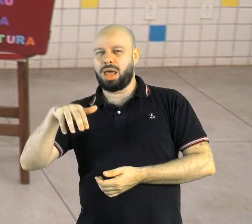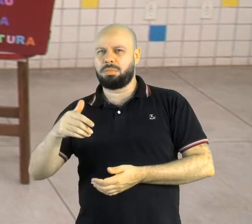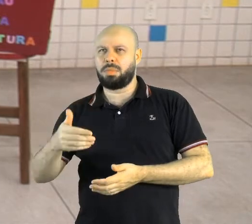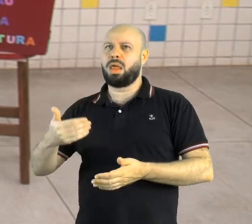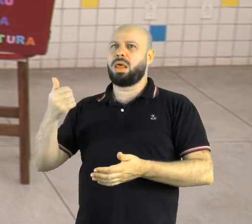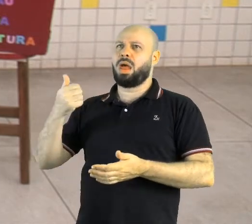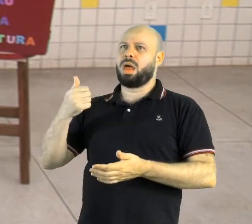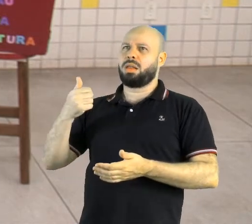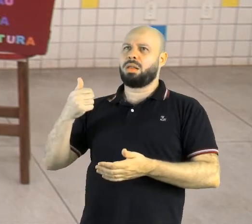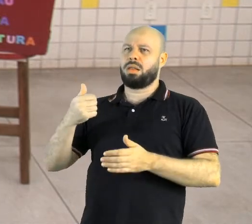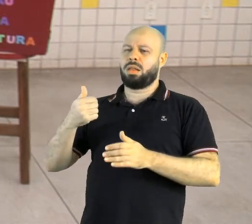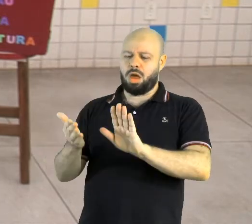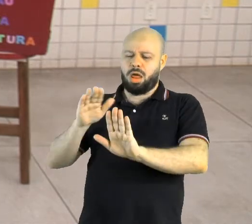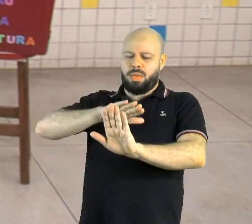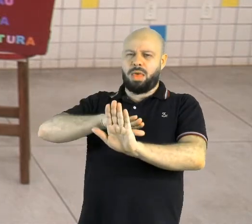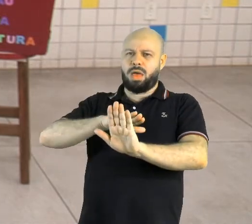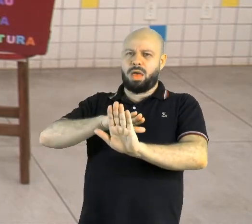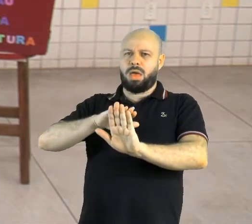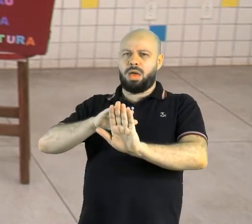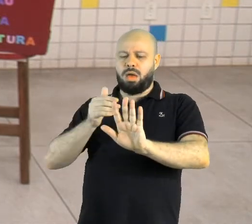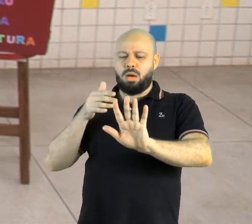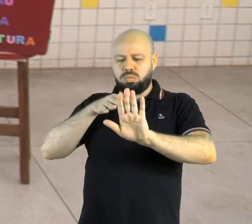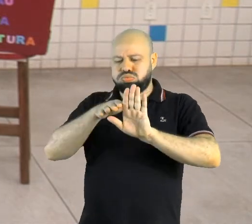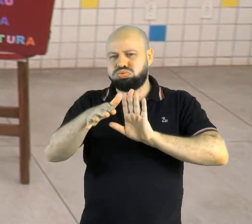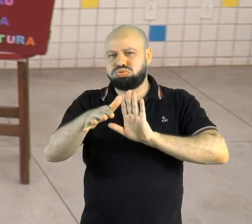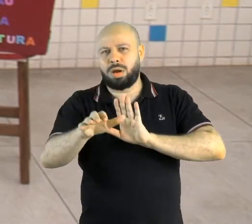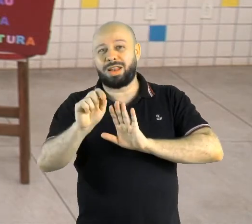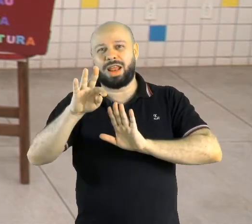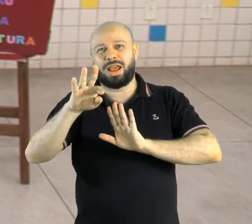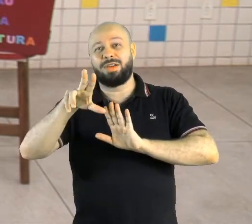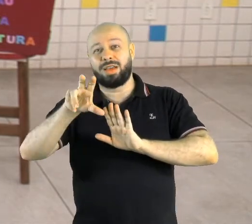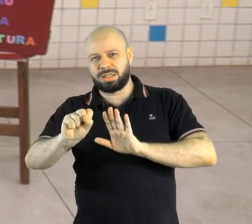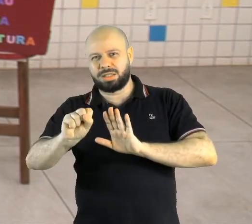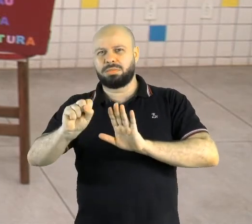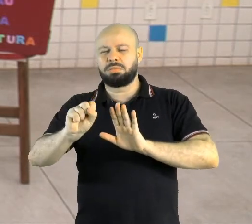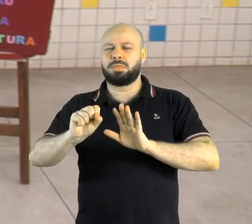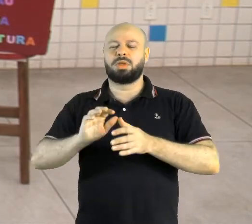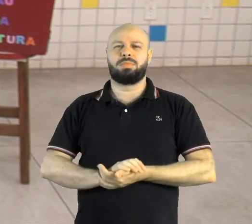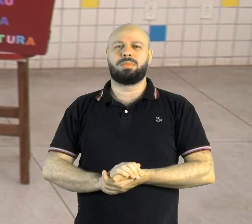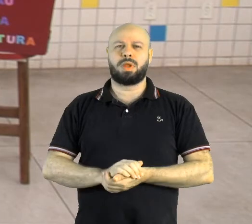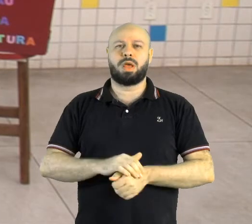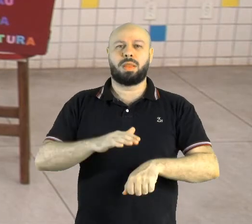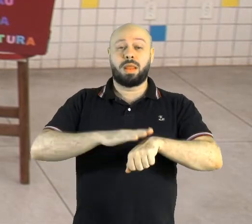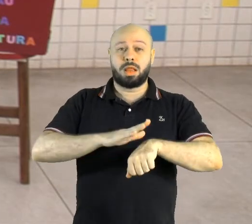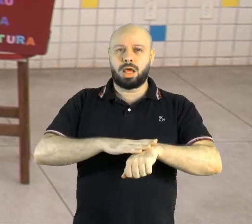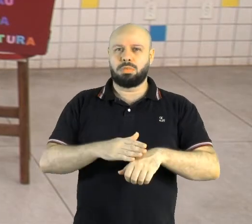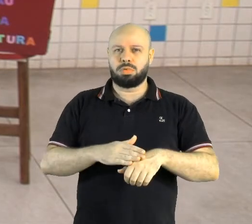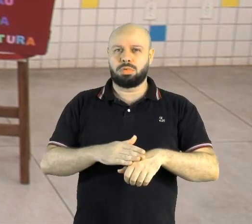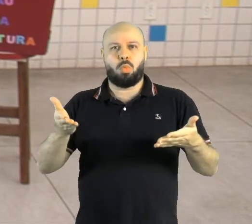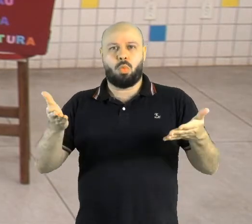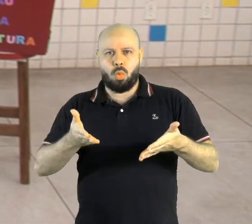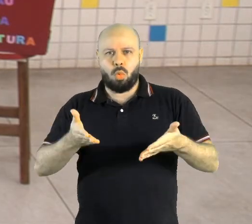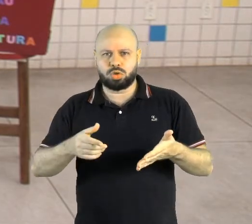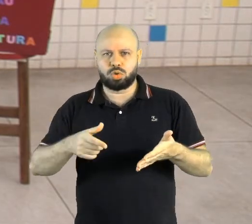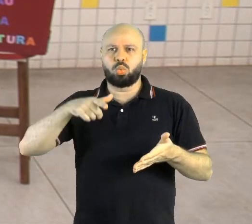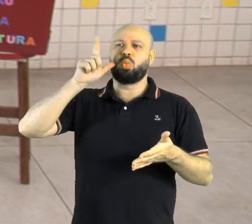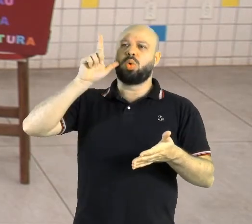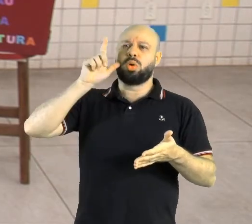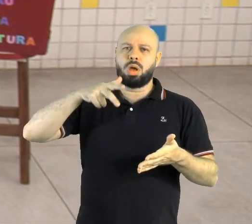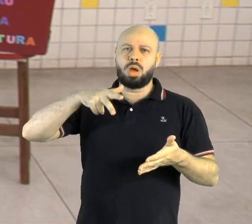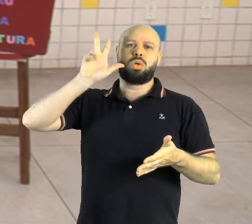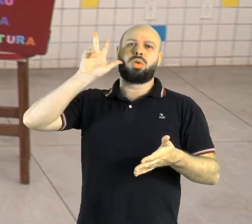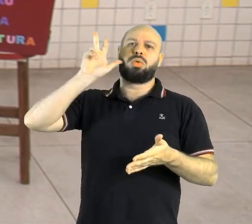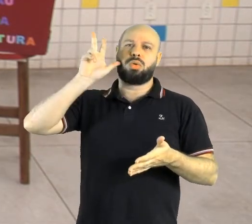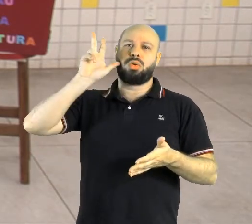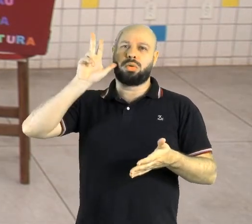atrás, detrás, através. O de tempo, quando você está contando a história, se foi hoje que aconteceu, se foi ontem,